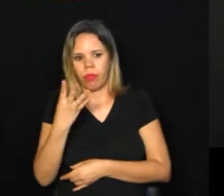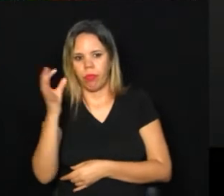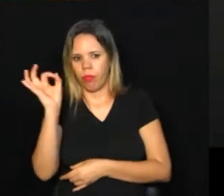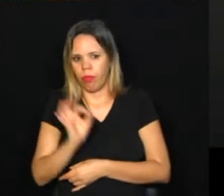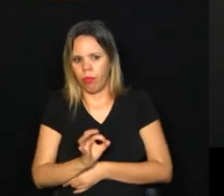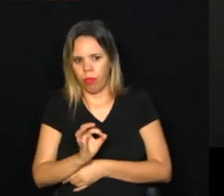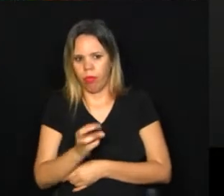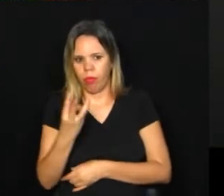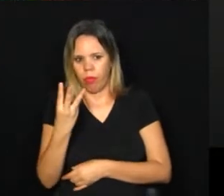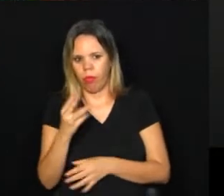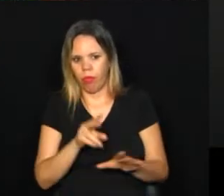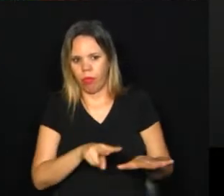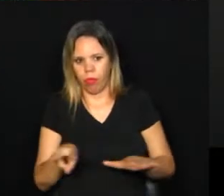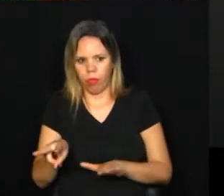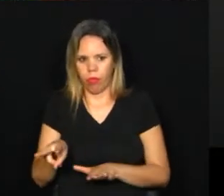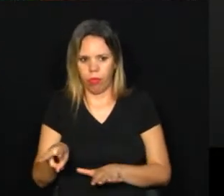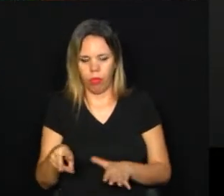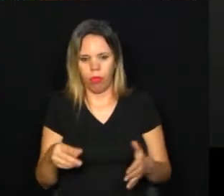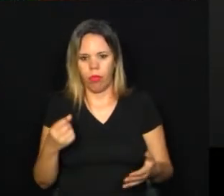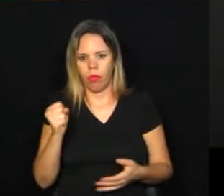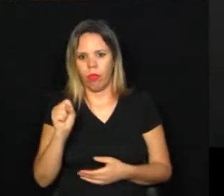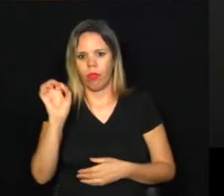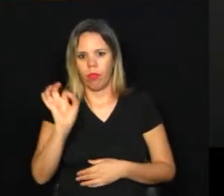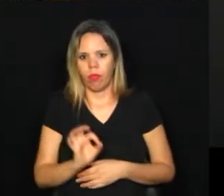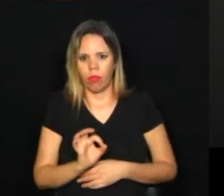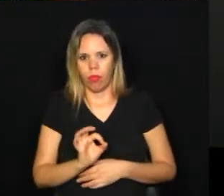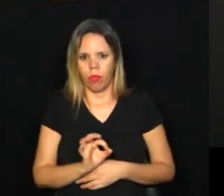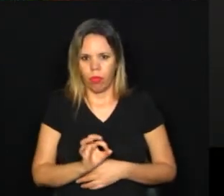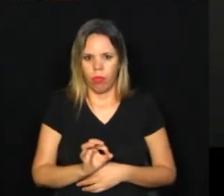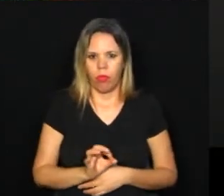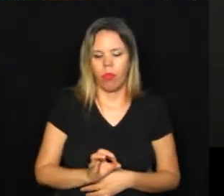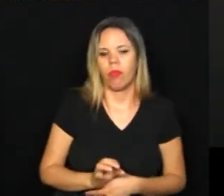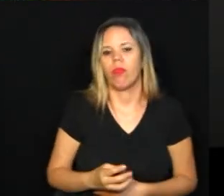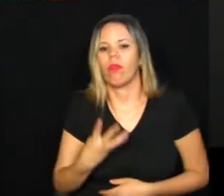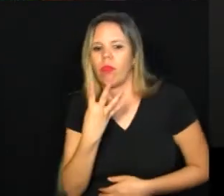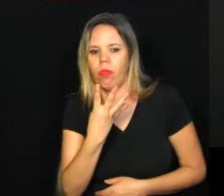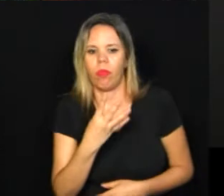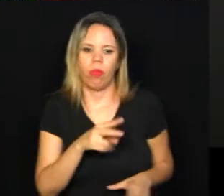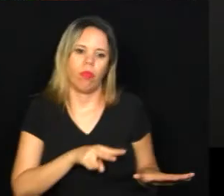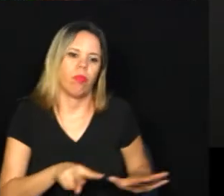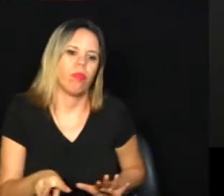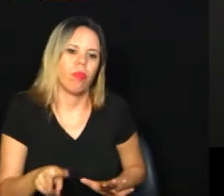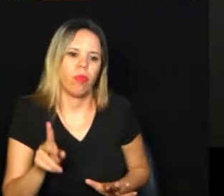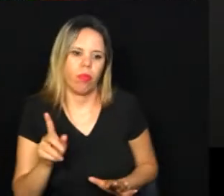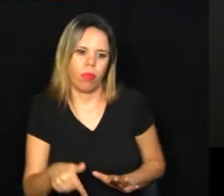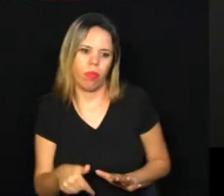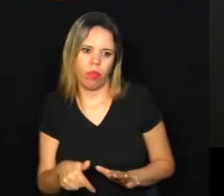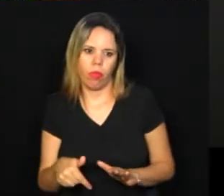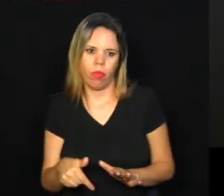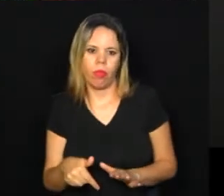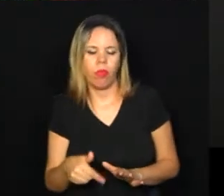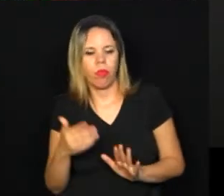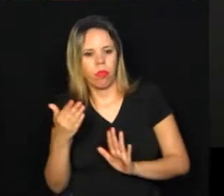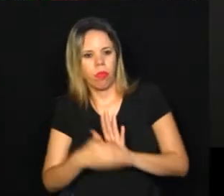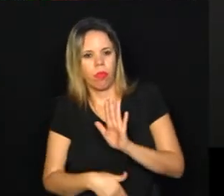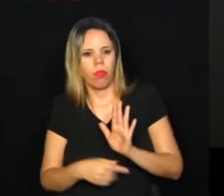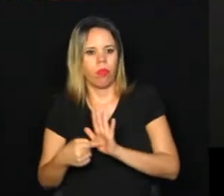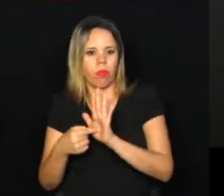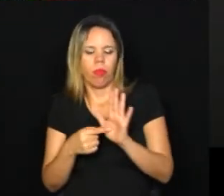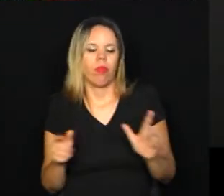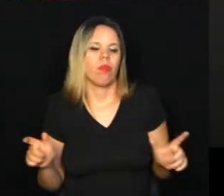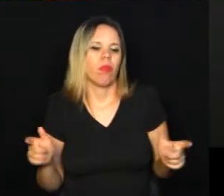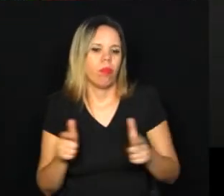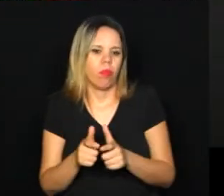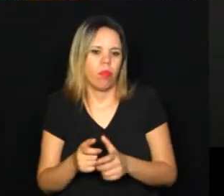na terceira semana e 8% na quarta semana. Isso nitidamente mostra a